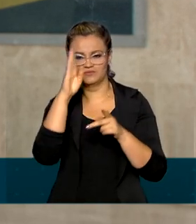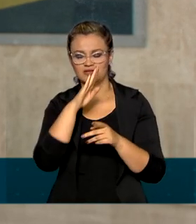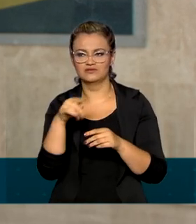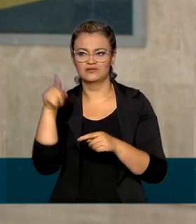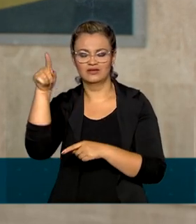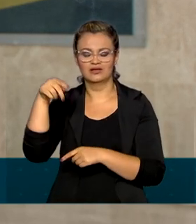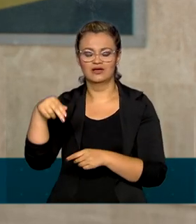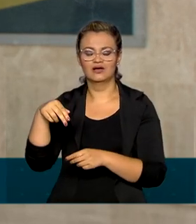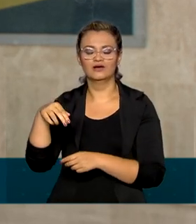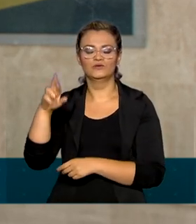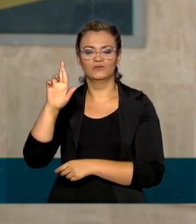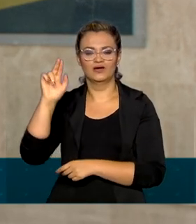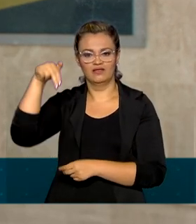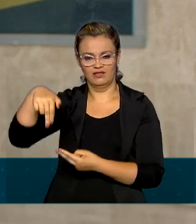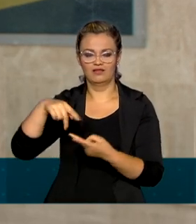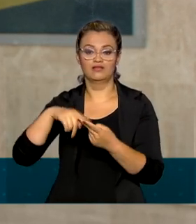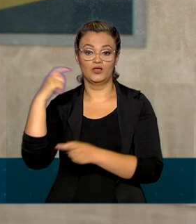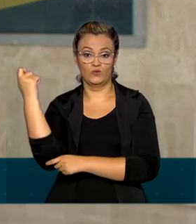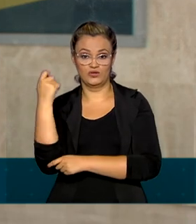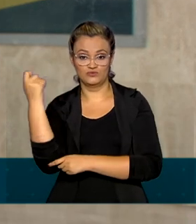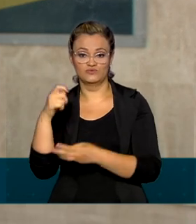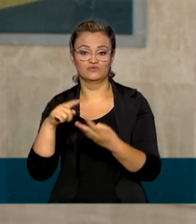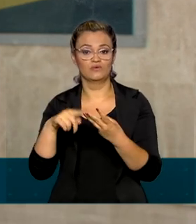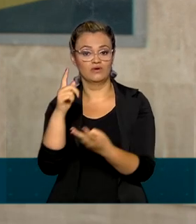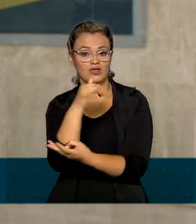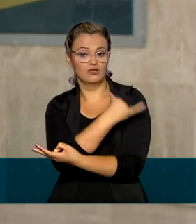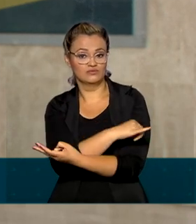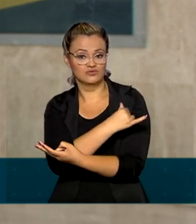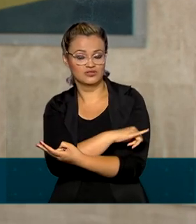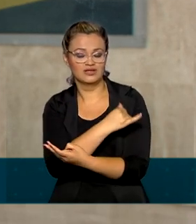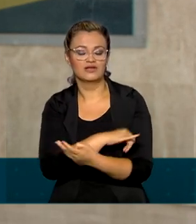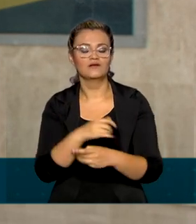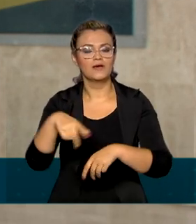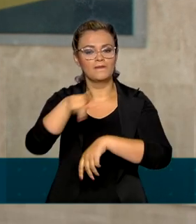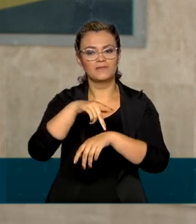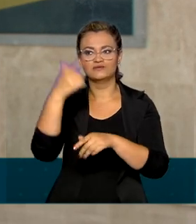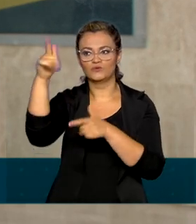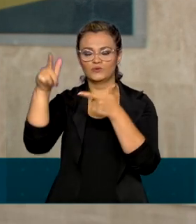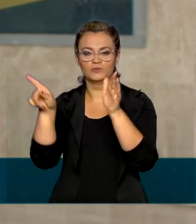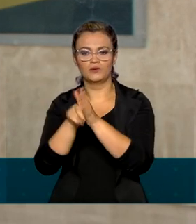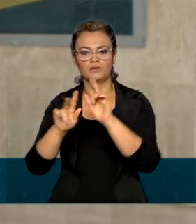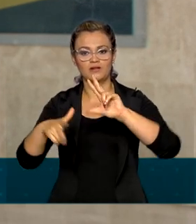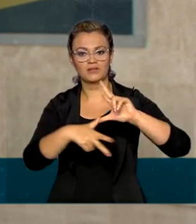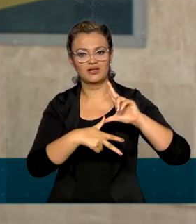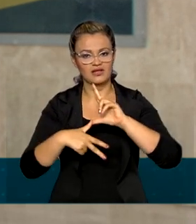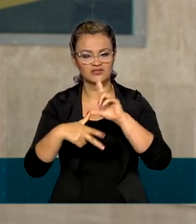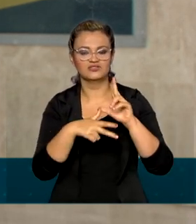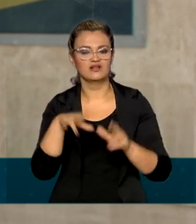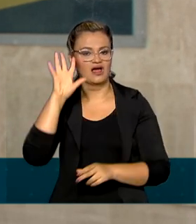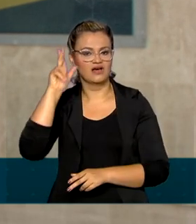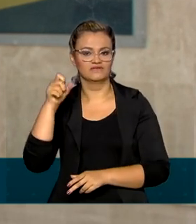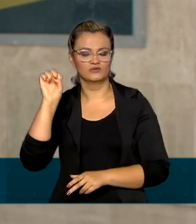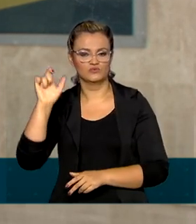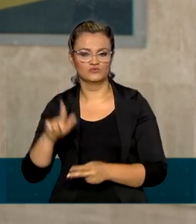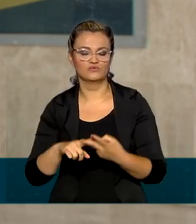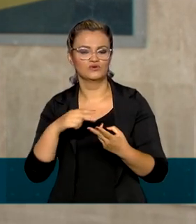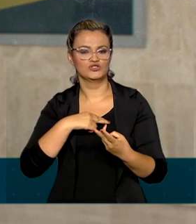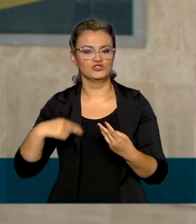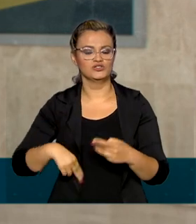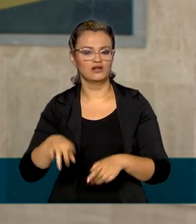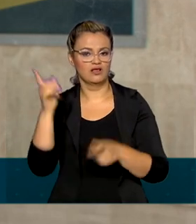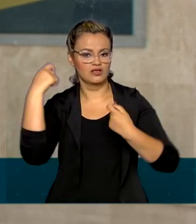Rio Grande do Norte e Rio Grande do Sul e também no Rio de Janeiro, além de outros países da América Latina, além de África do Sul, Bélgica, China,